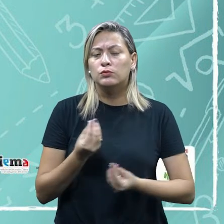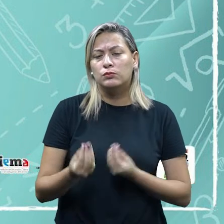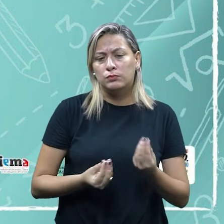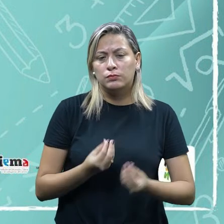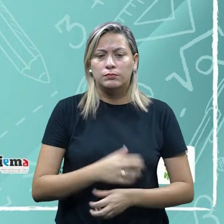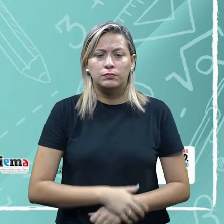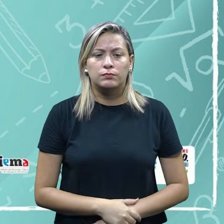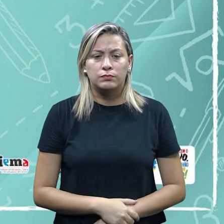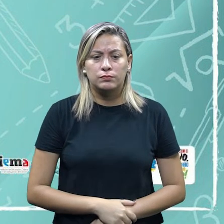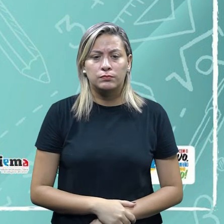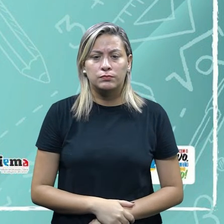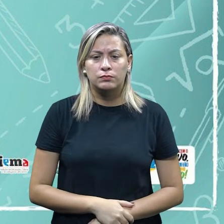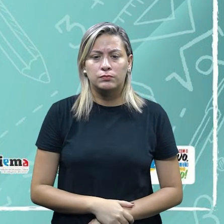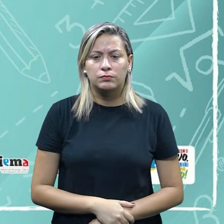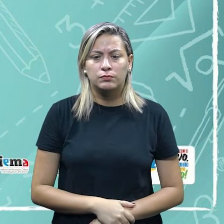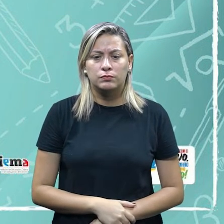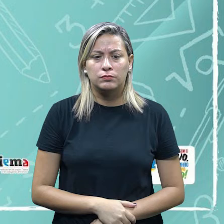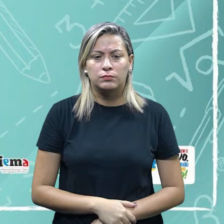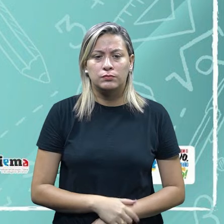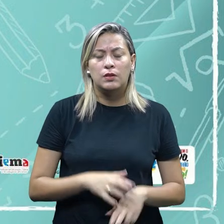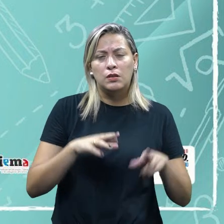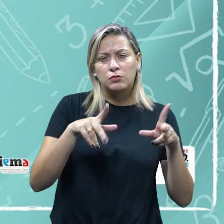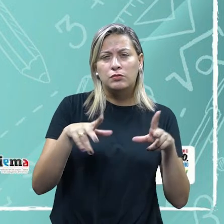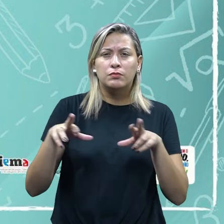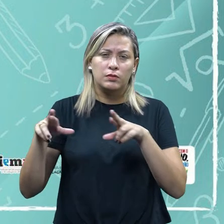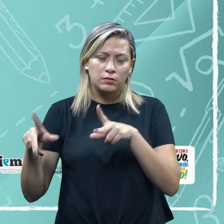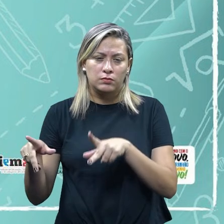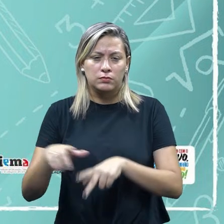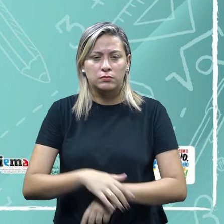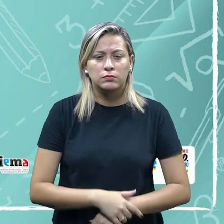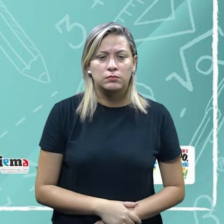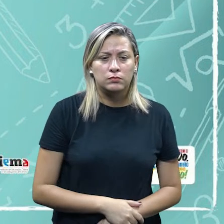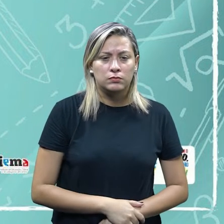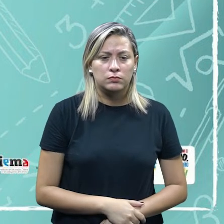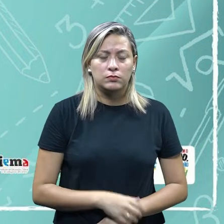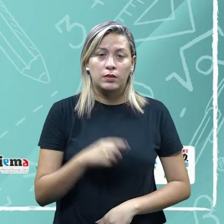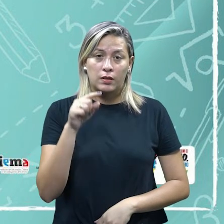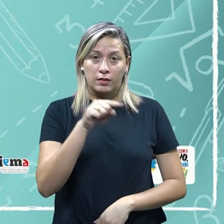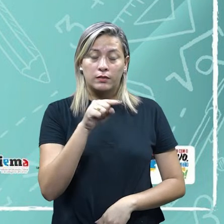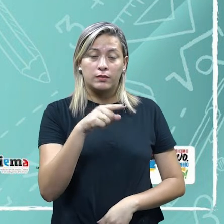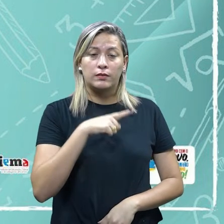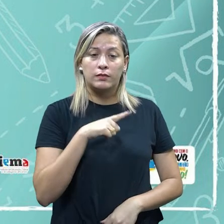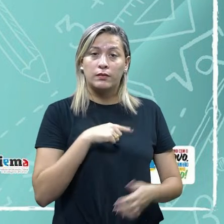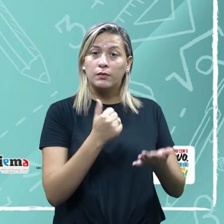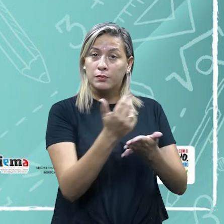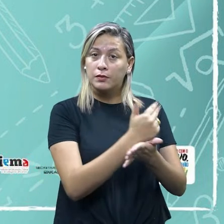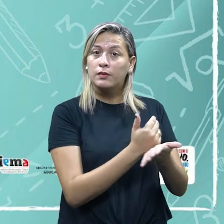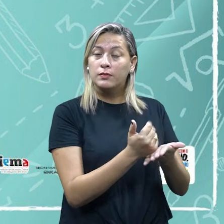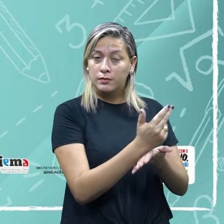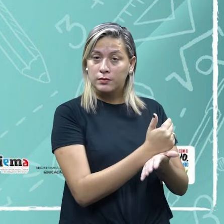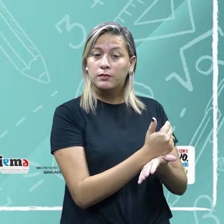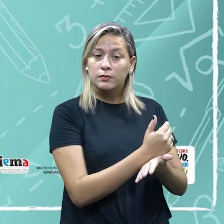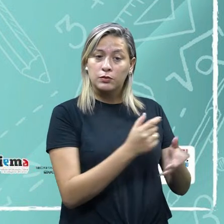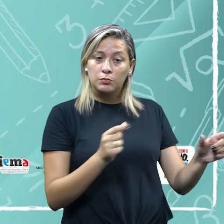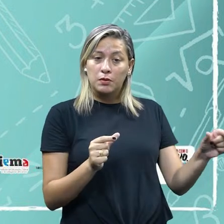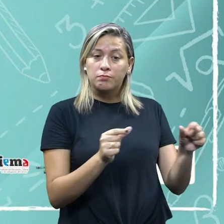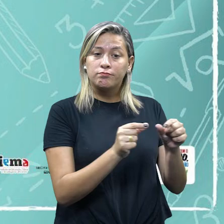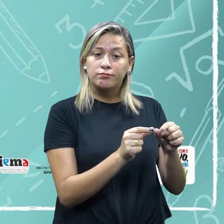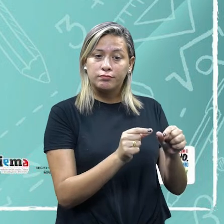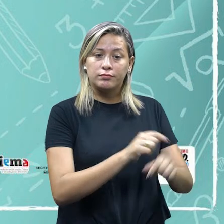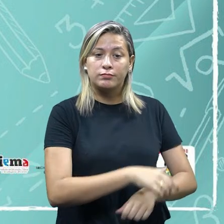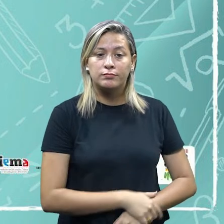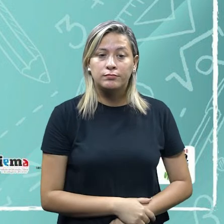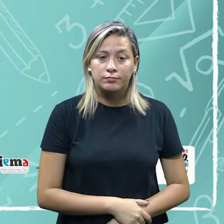a gente consegue ter uma diferenciação clara e objetiva dos modelos, né? Então aqui a gente tem um croquis de uma peça, que é um